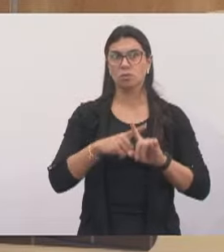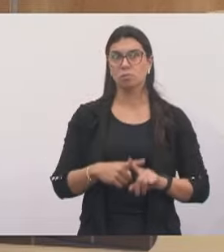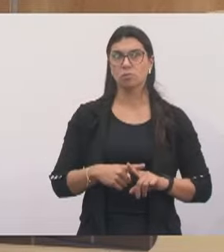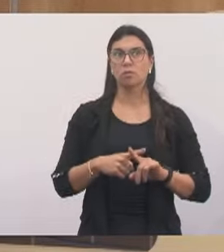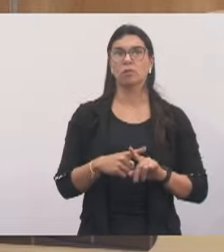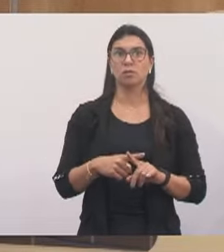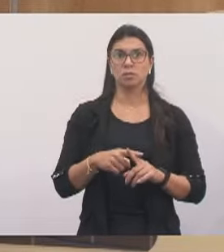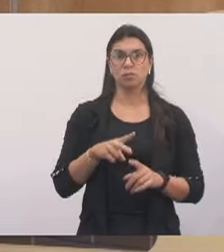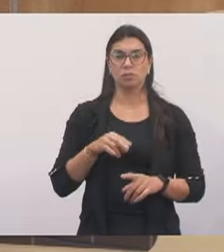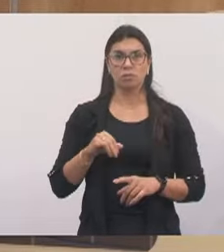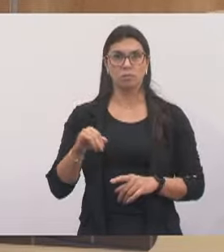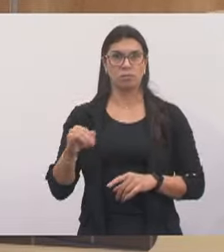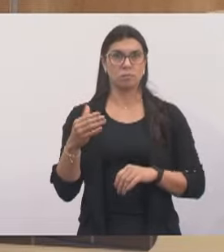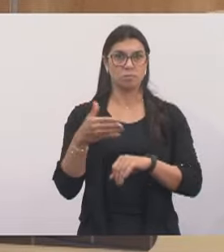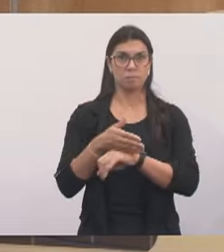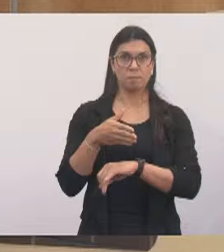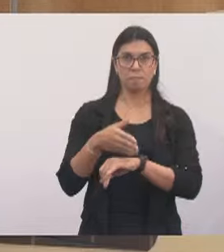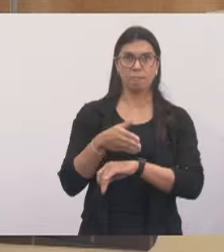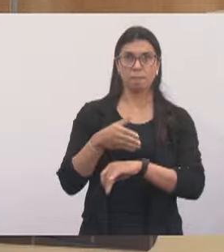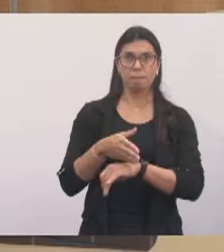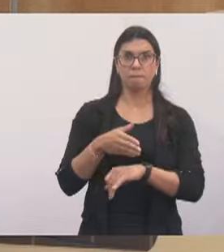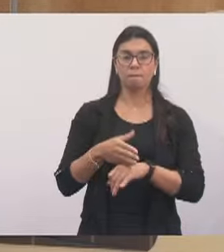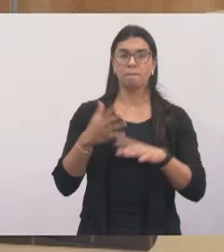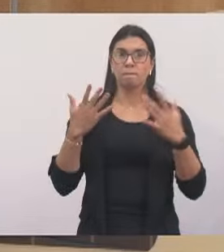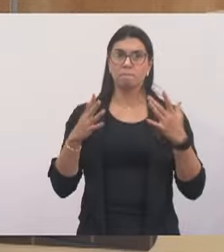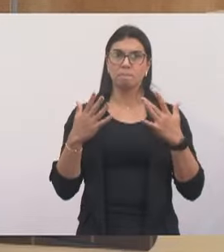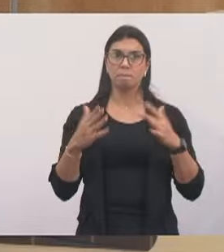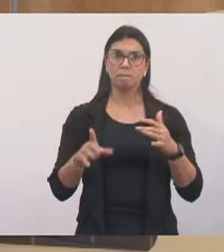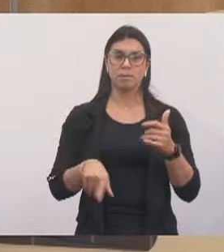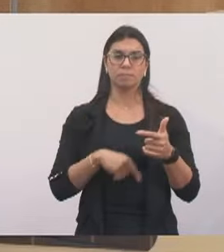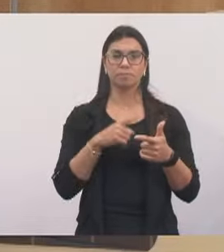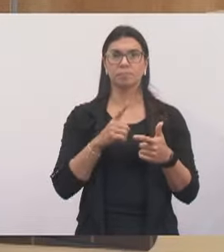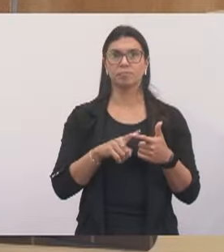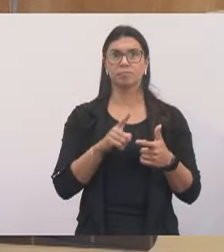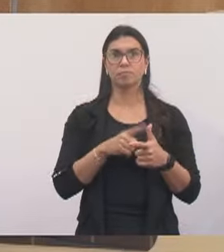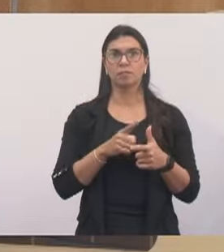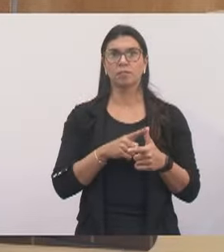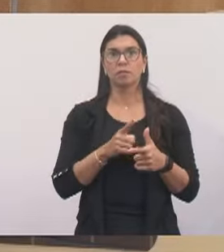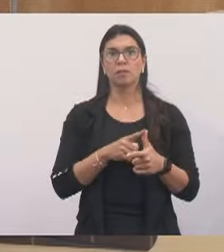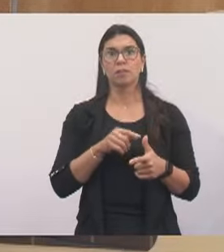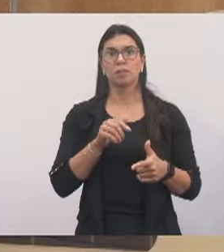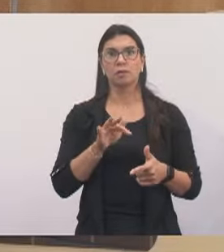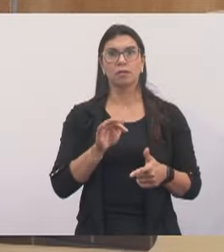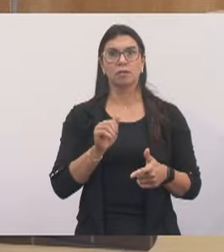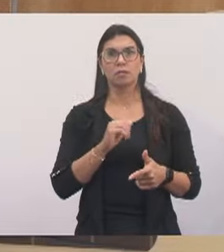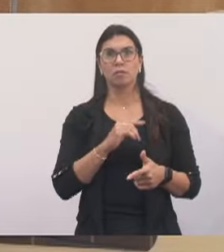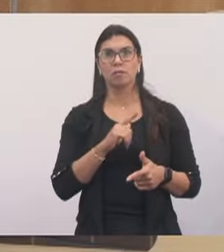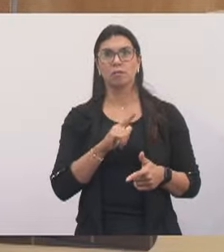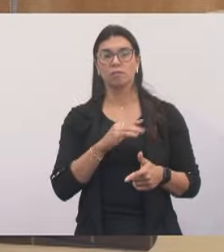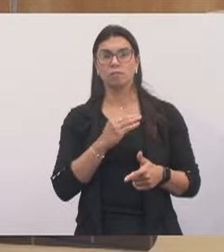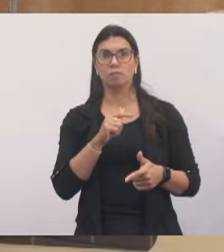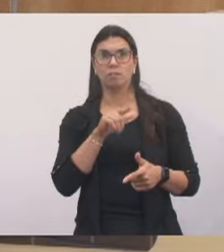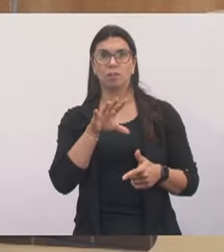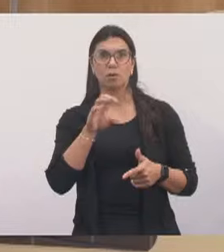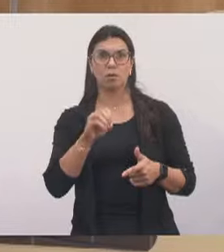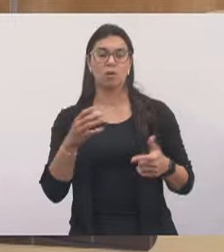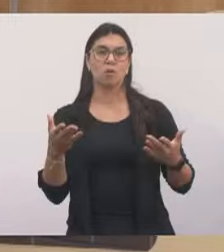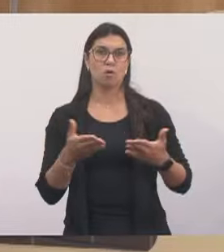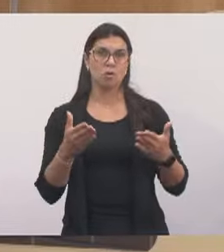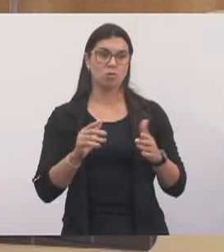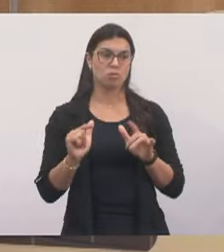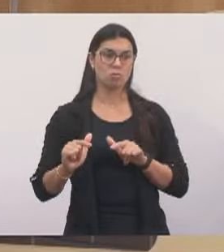agora. Então, parabéns aí, né, o Alexandre Falcão, né, por você estar recebendo esse título, né,